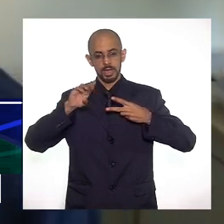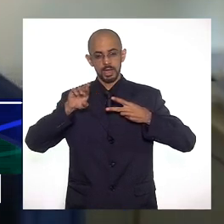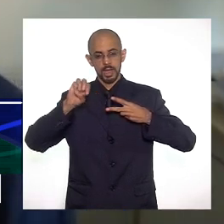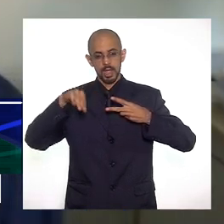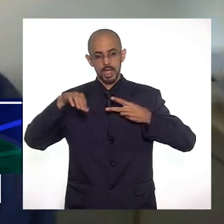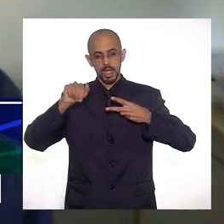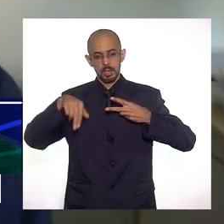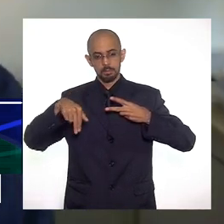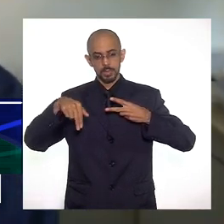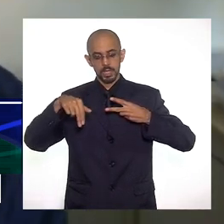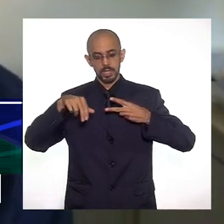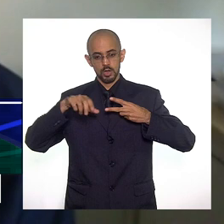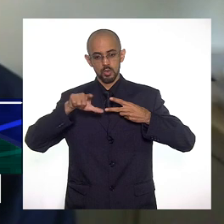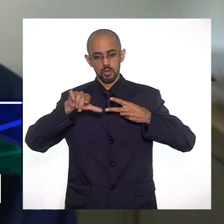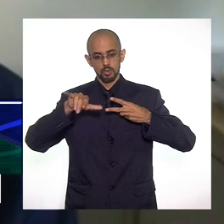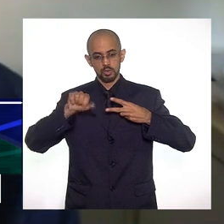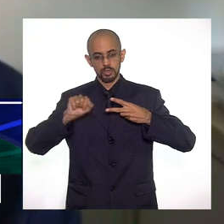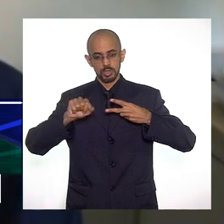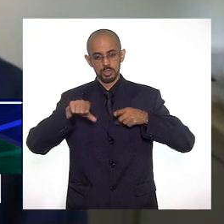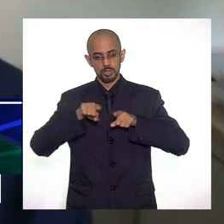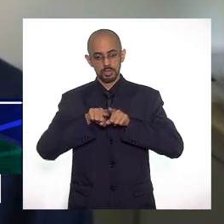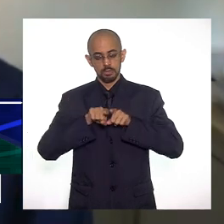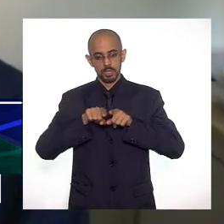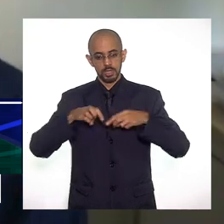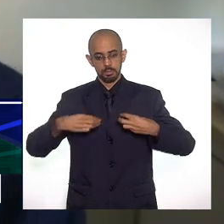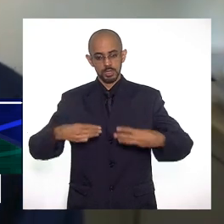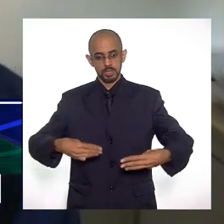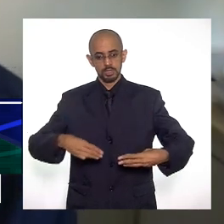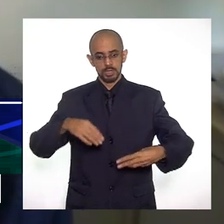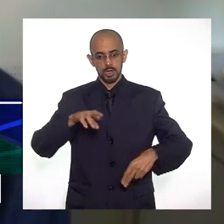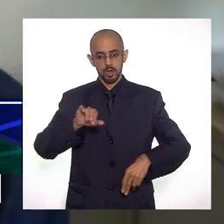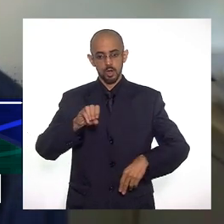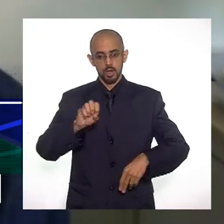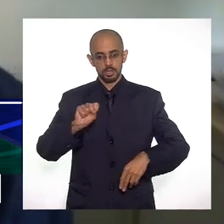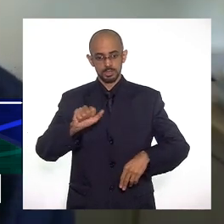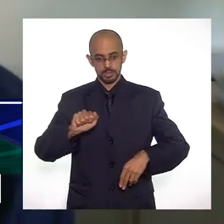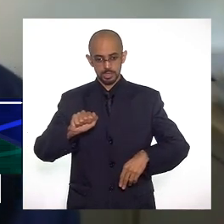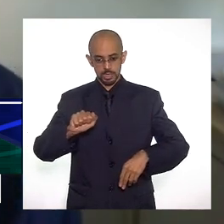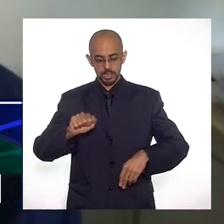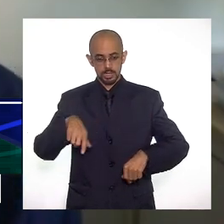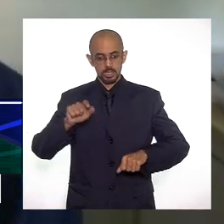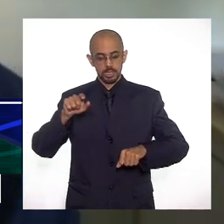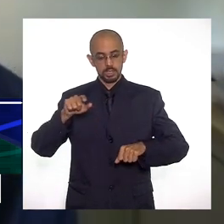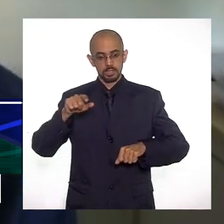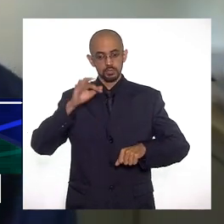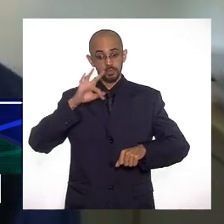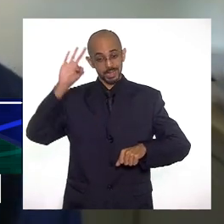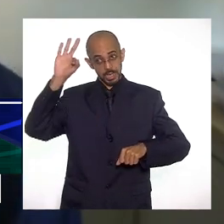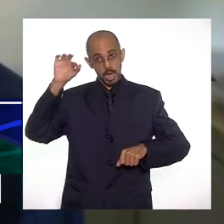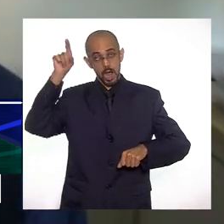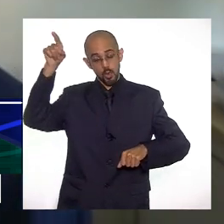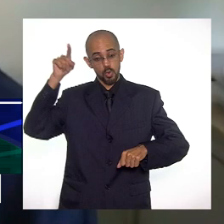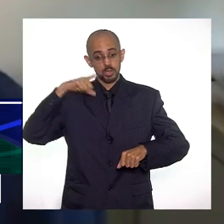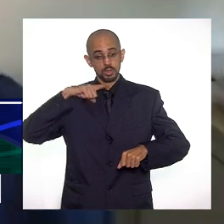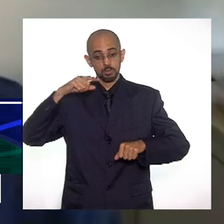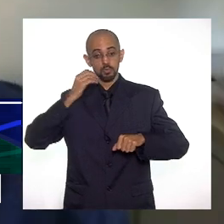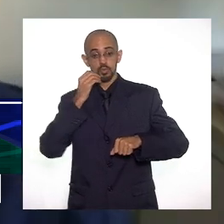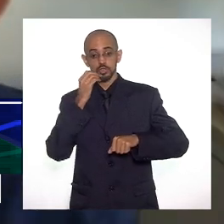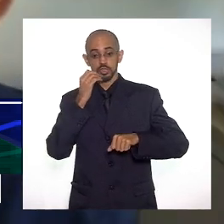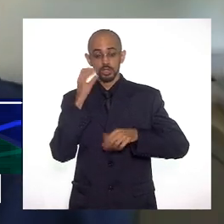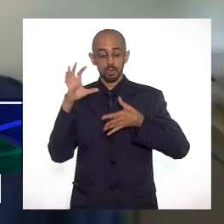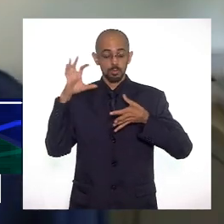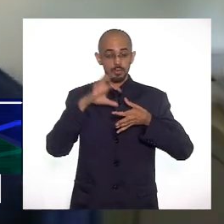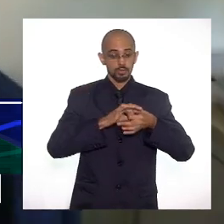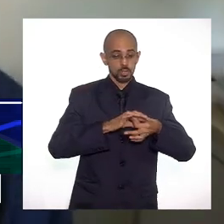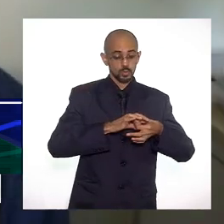e da ministra Rosa Weber, que poderia ter alguma vinculação com esse projeto de